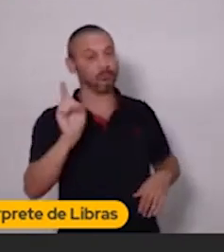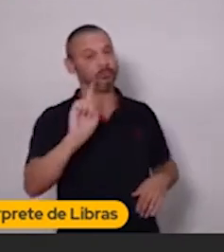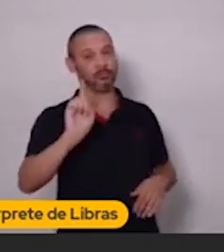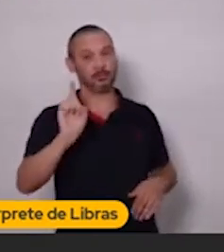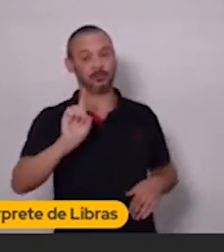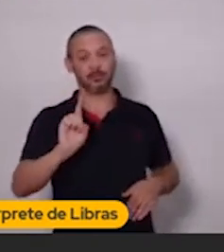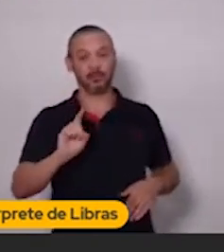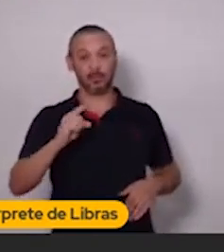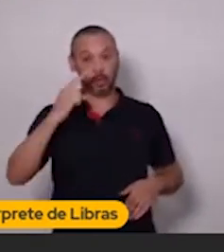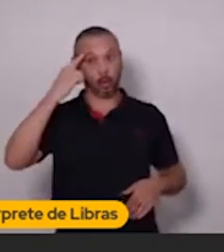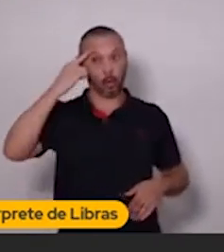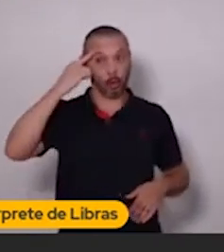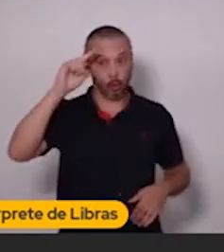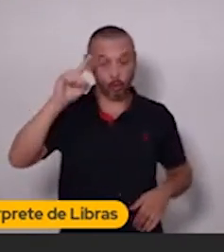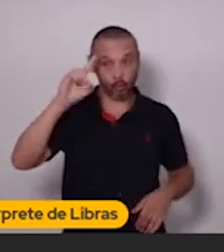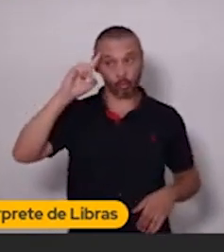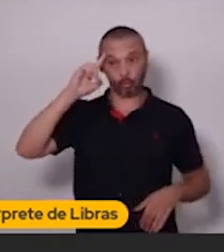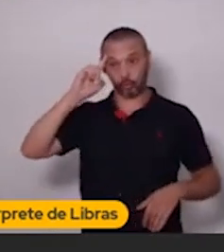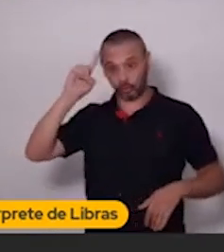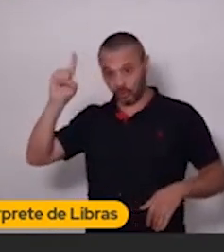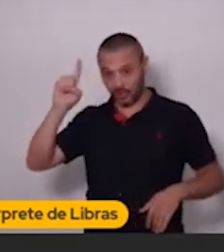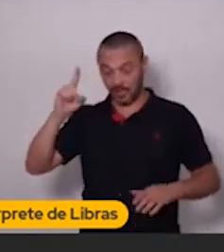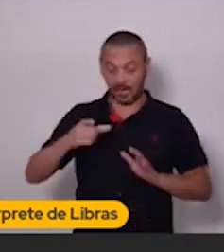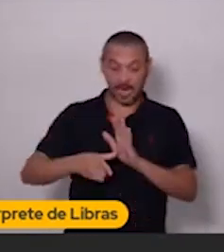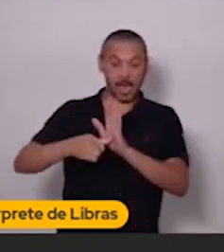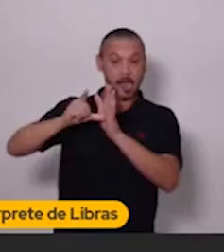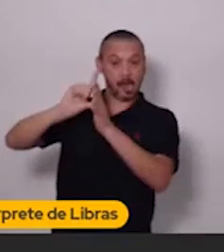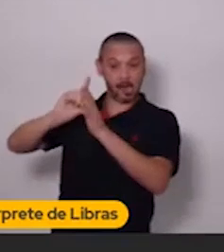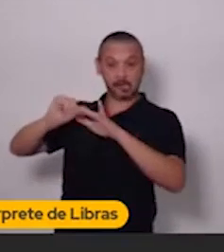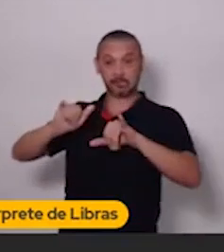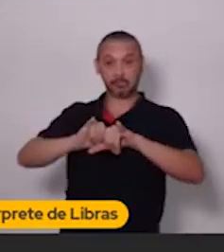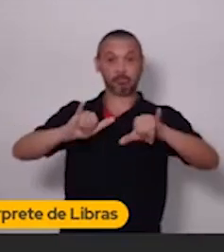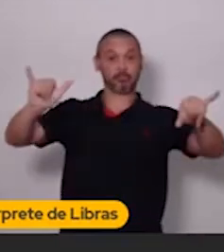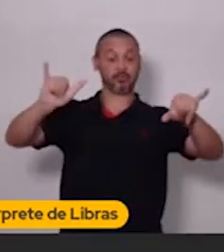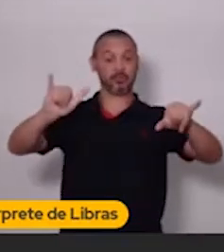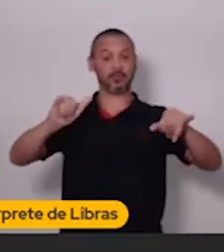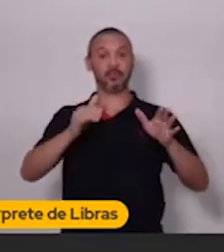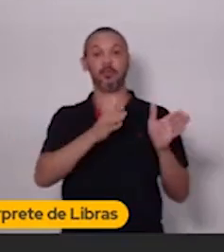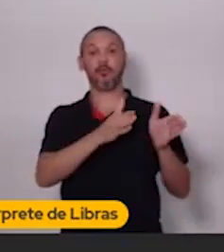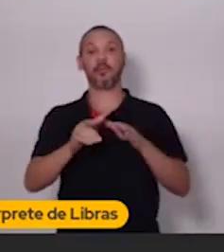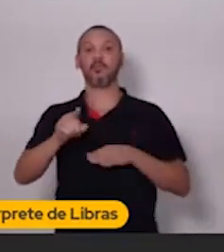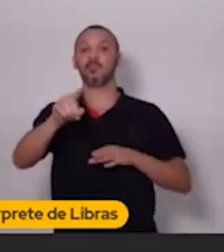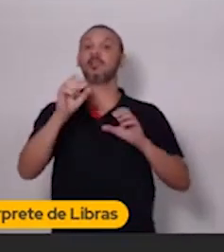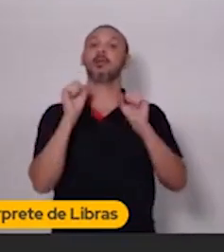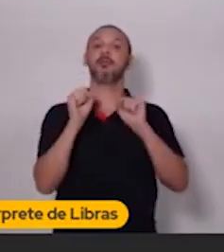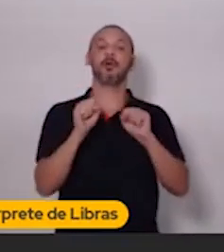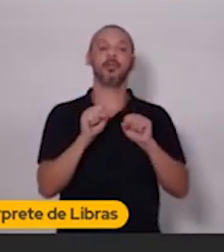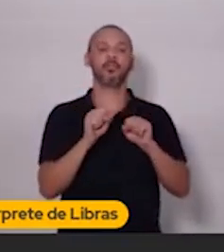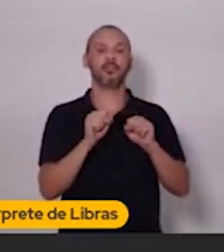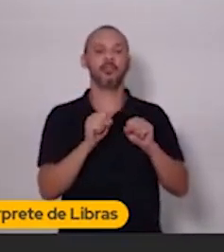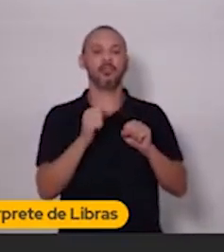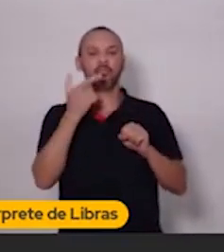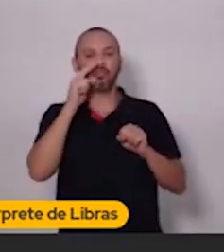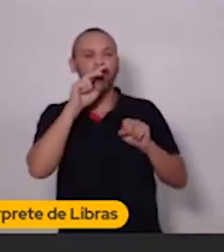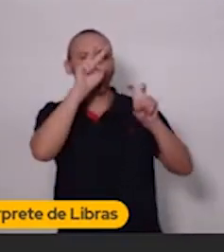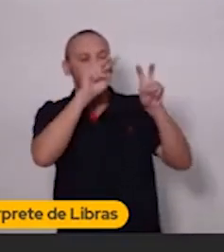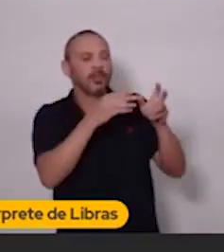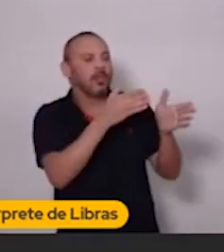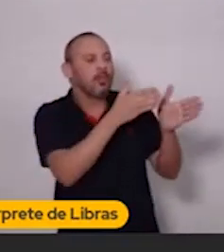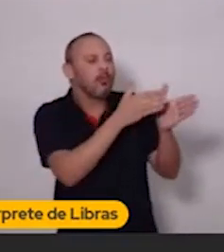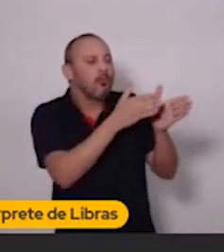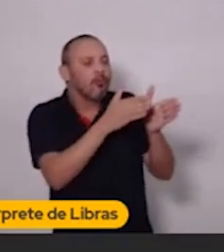pelo menos um dia ou 2 ali antes da publicação do vídeo, para que você possa olhar esse vídeo com olhos